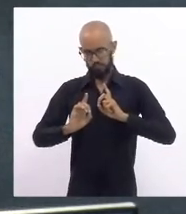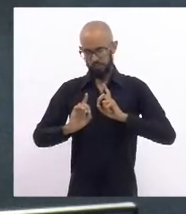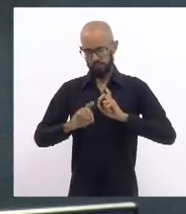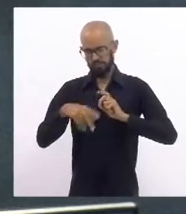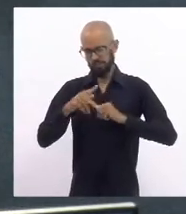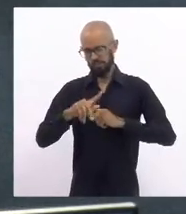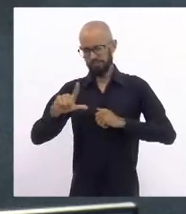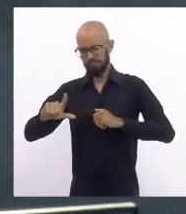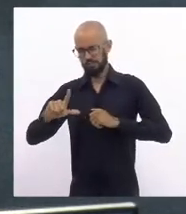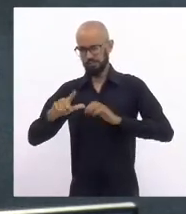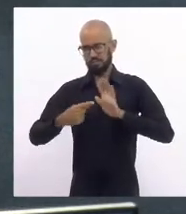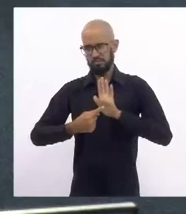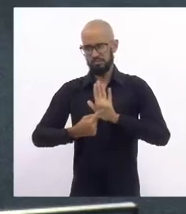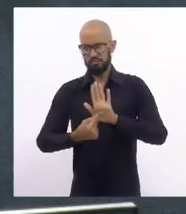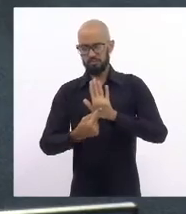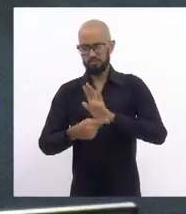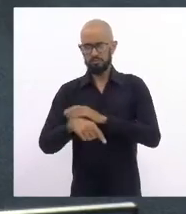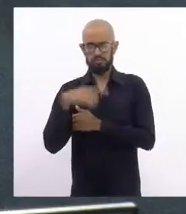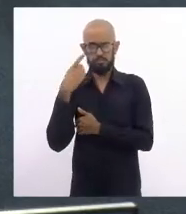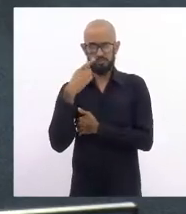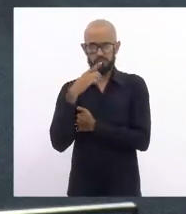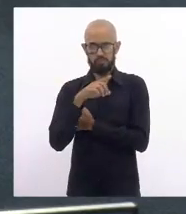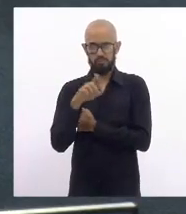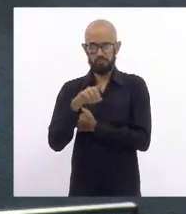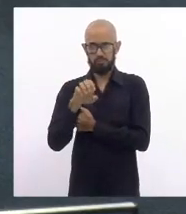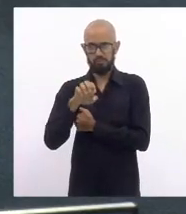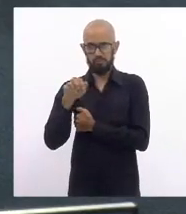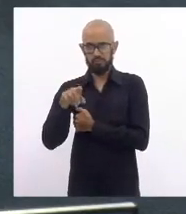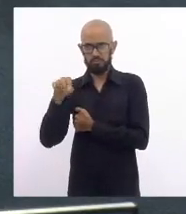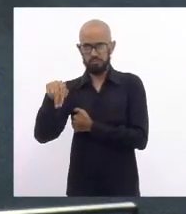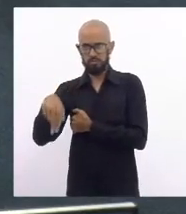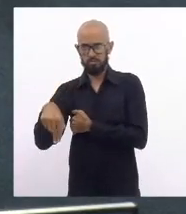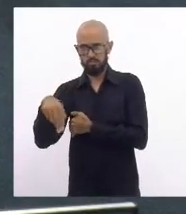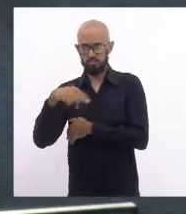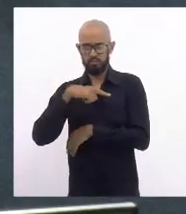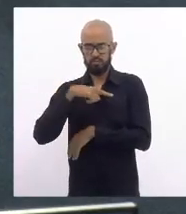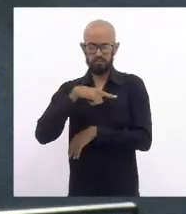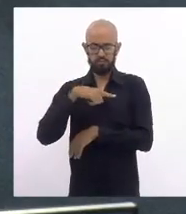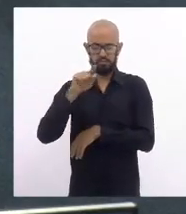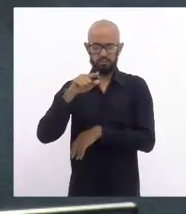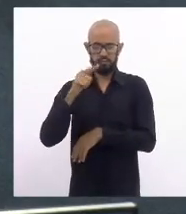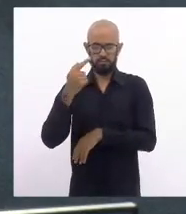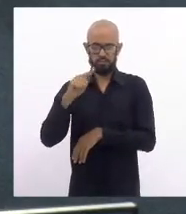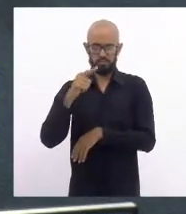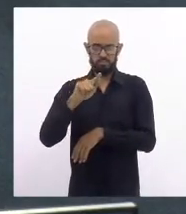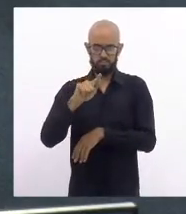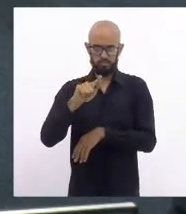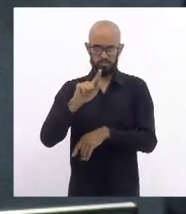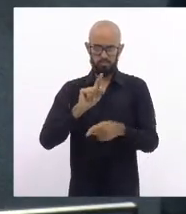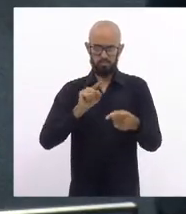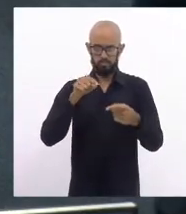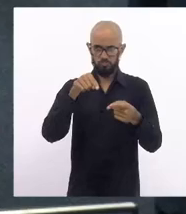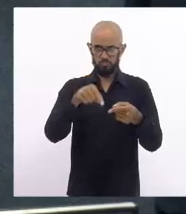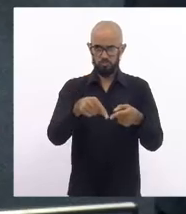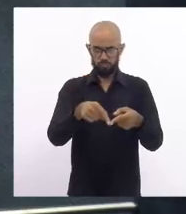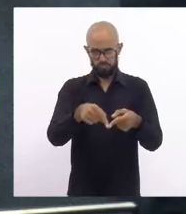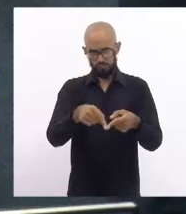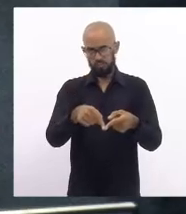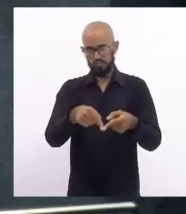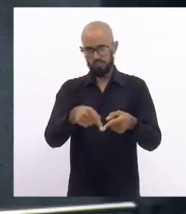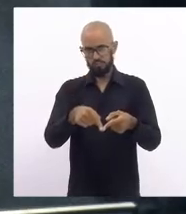lei apresentado pela deputada Zeidan tenha garantido ali o seu objetivo inicial.